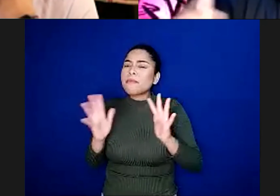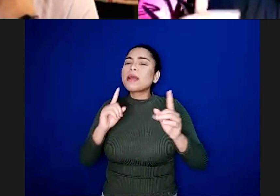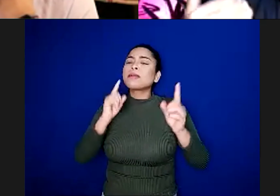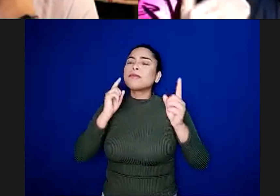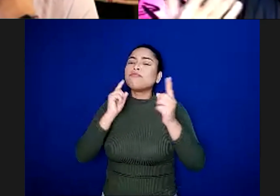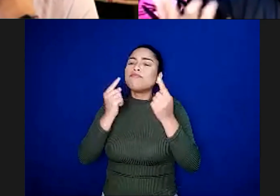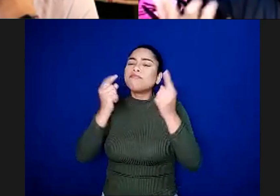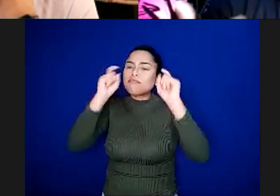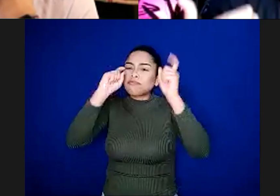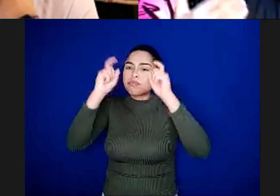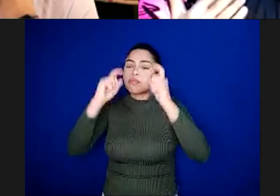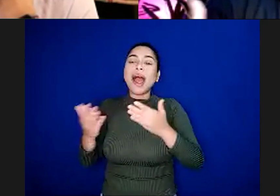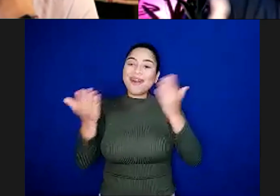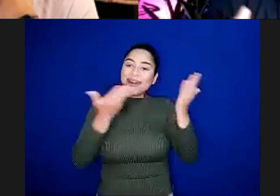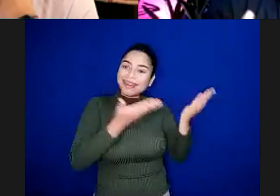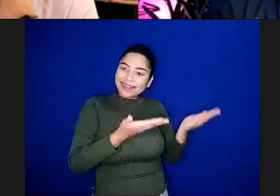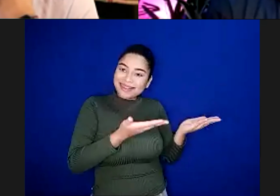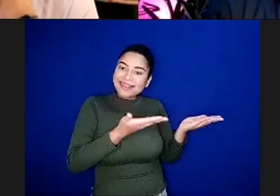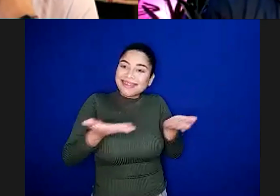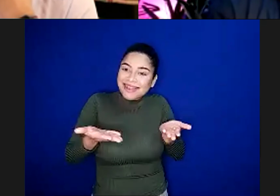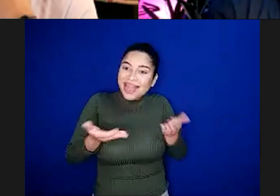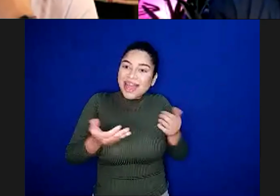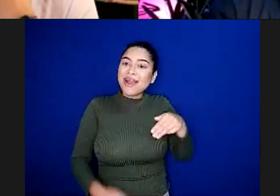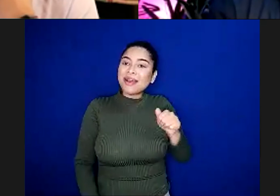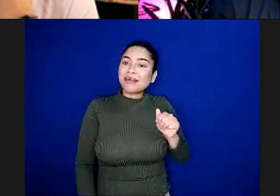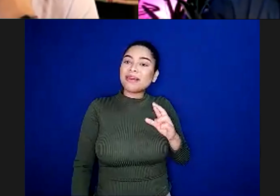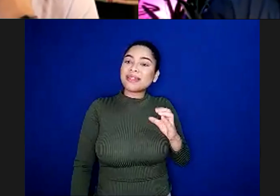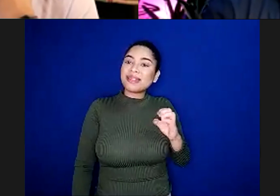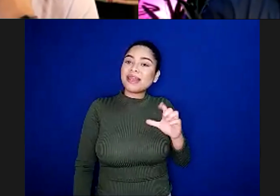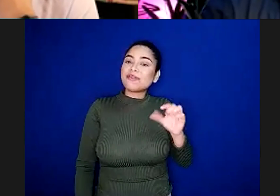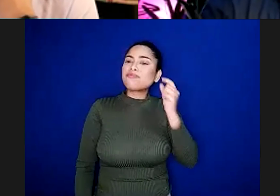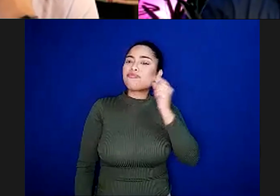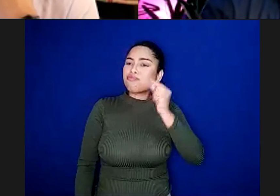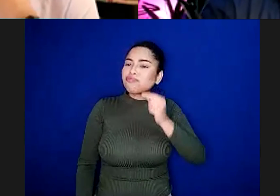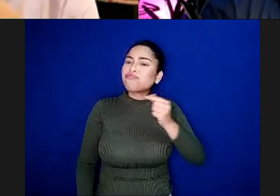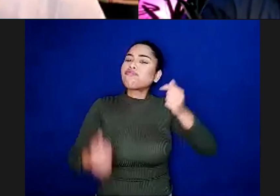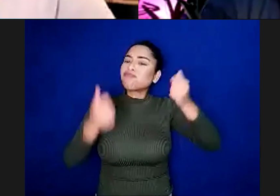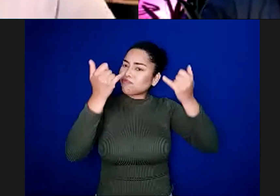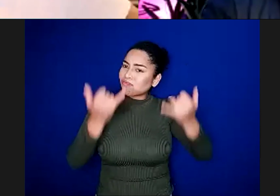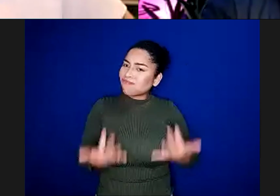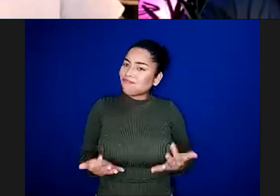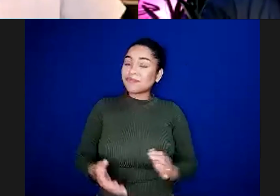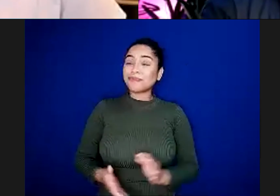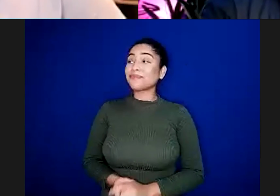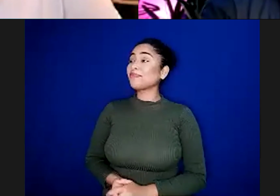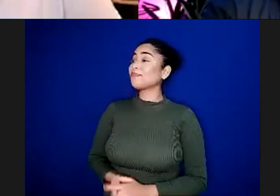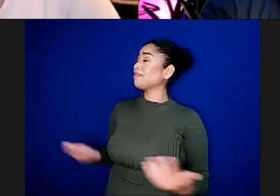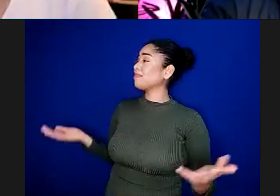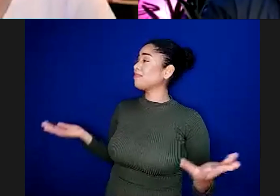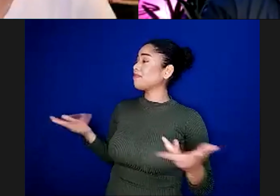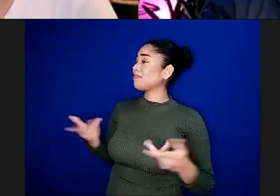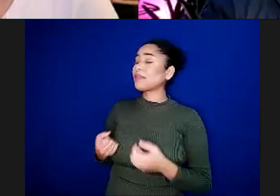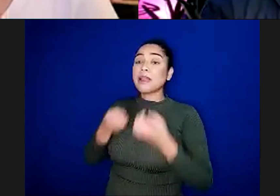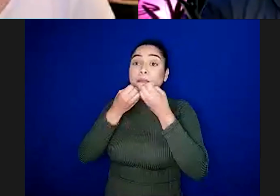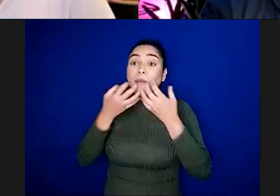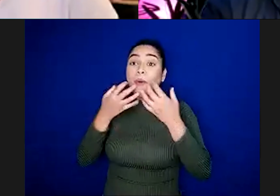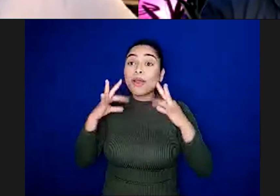Marcelo por favor se apresente fale um pouco de você um show Boa noite